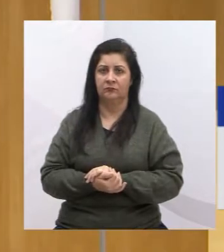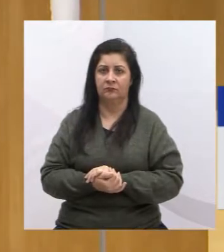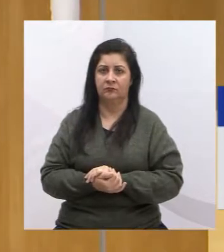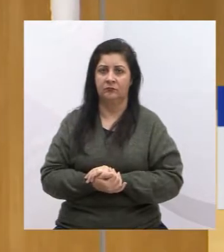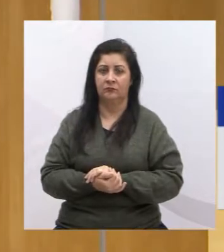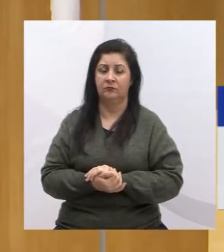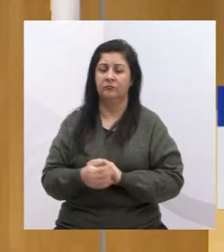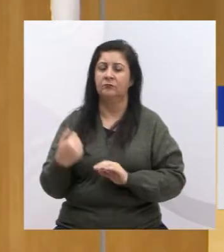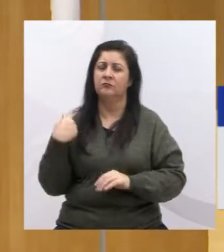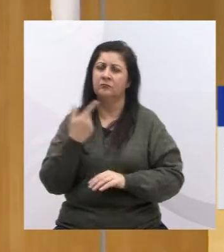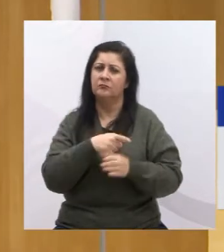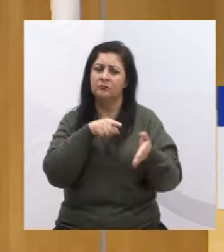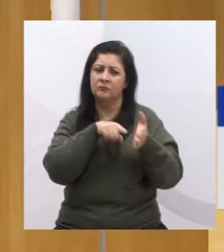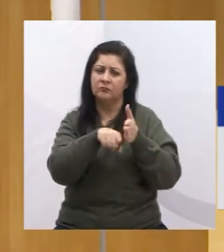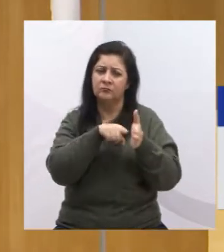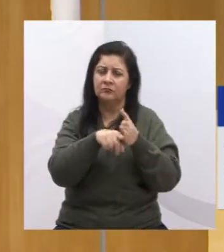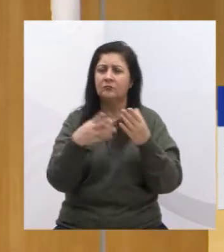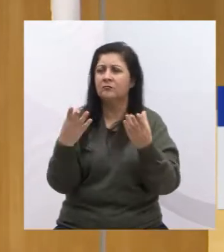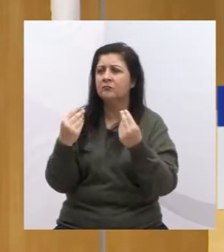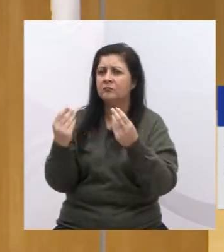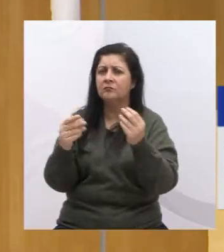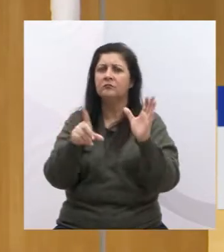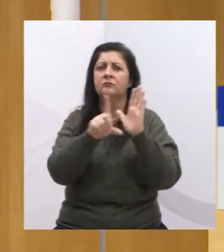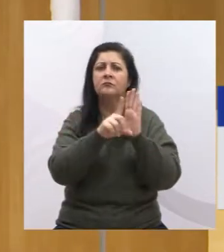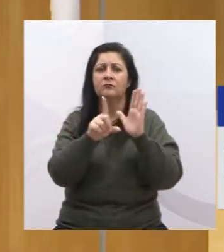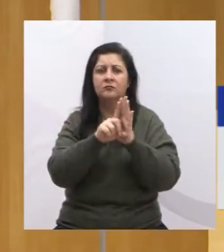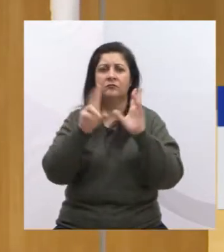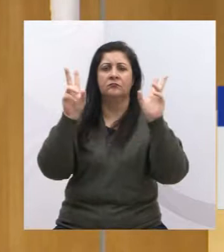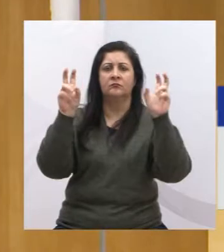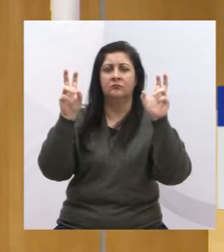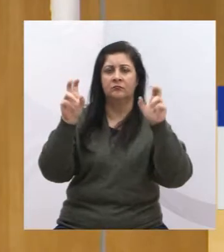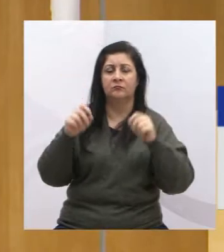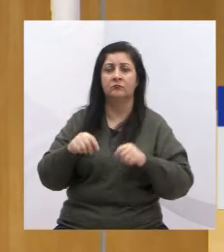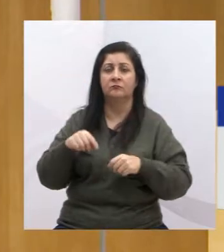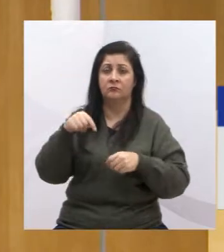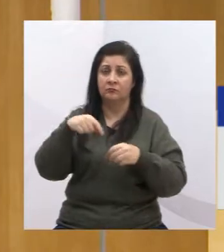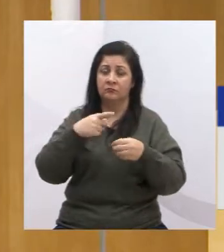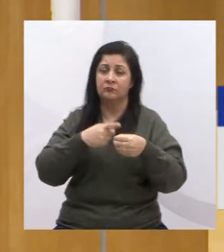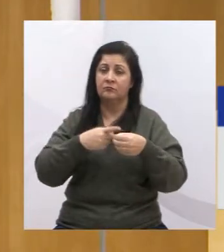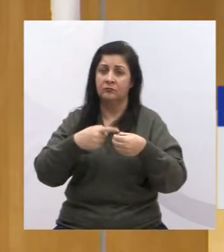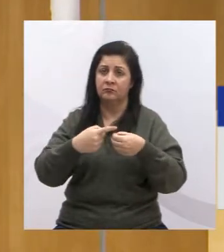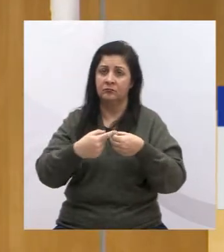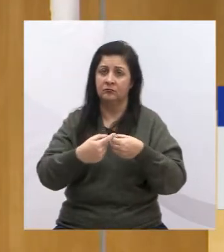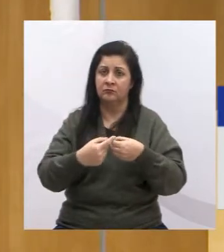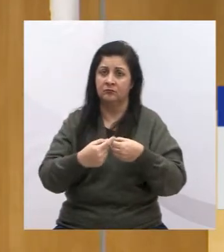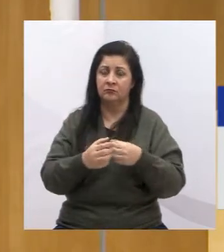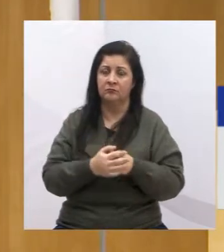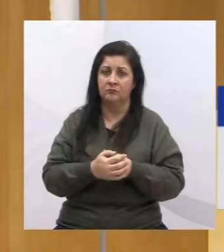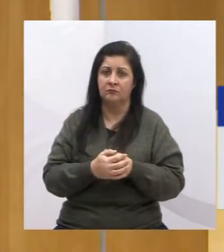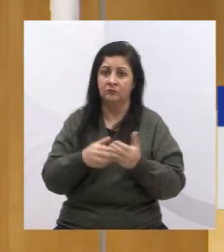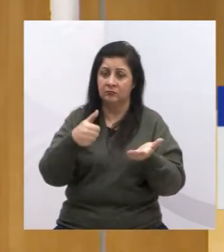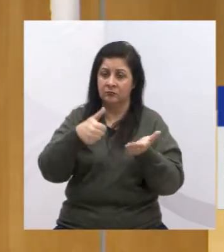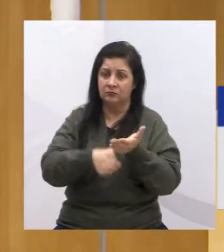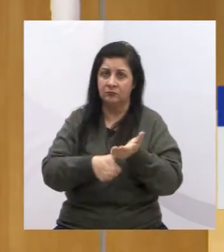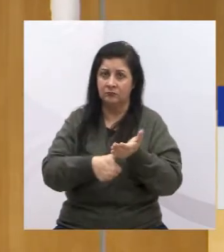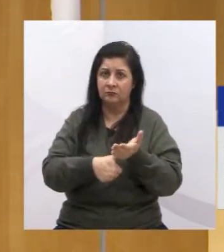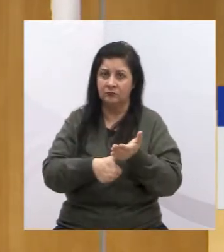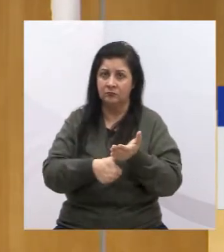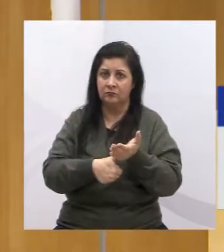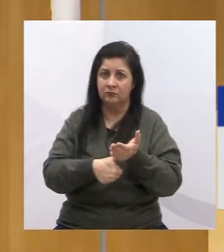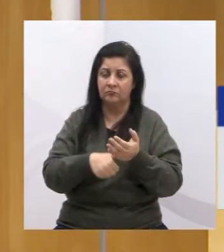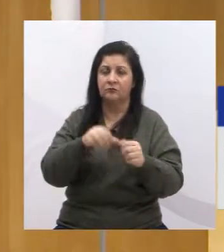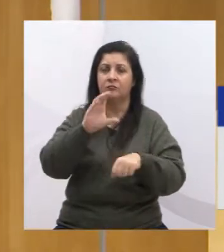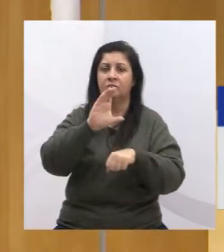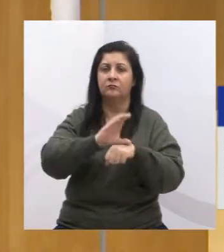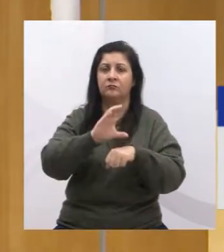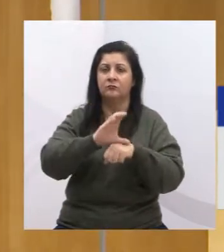Nós pesquisamos diversas leis acerca sobre o assunto, e em nosso município o documento legal que rege esse assunto é o Código de